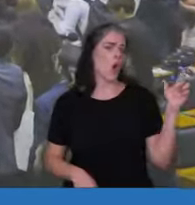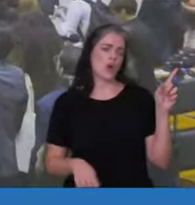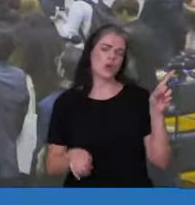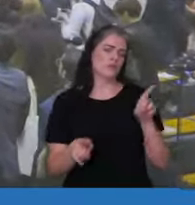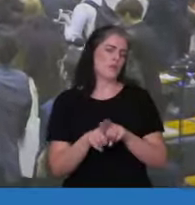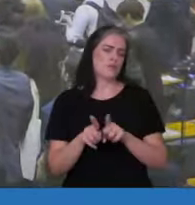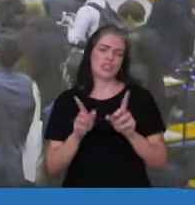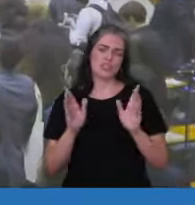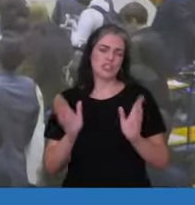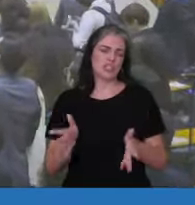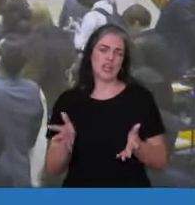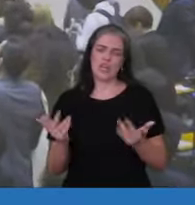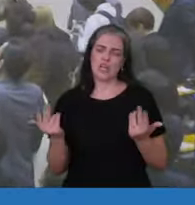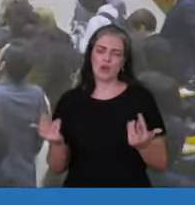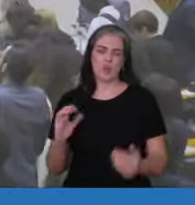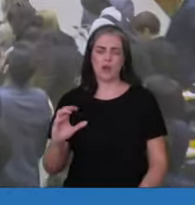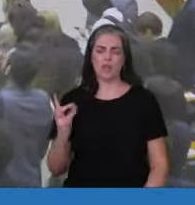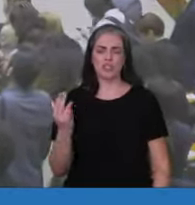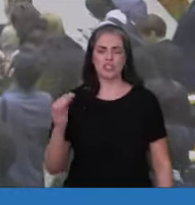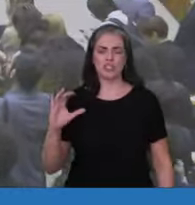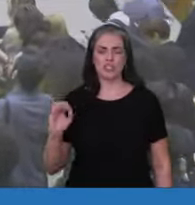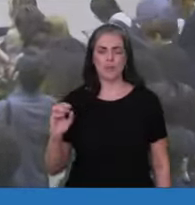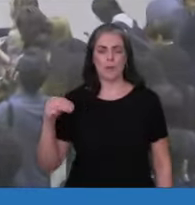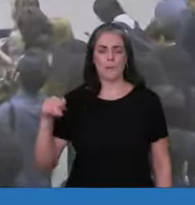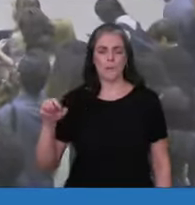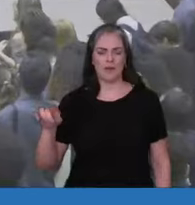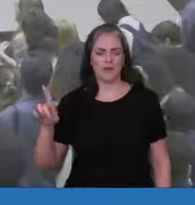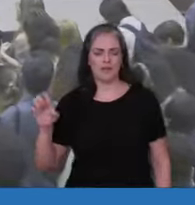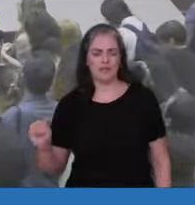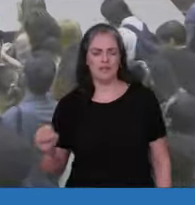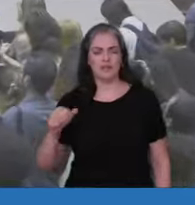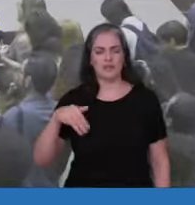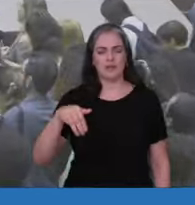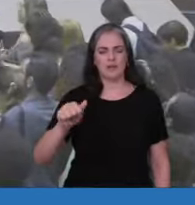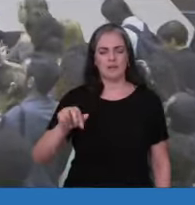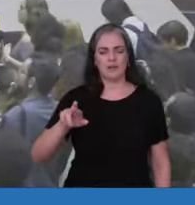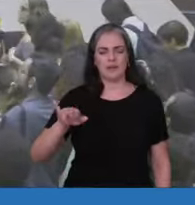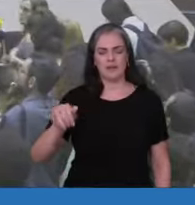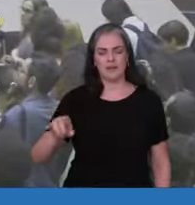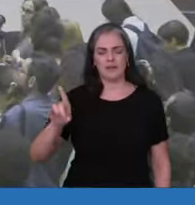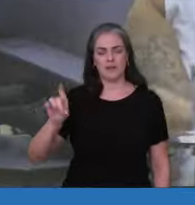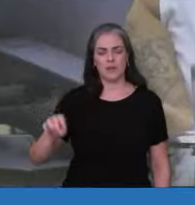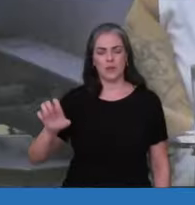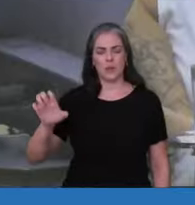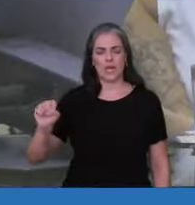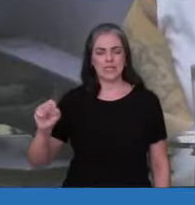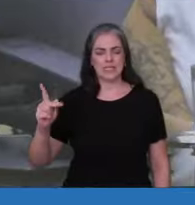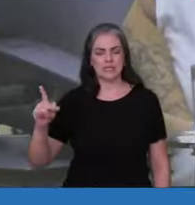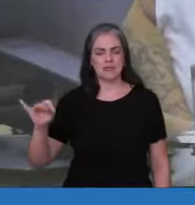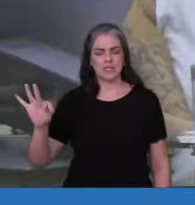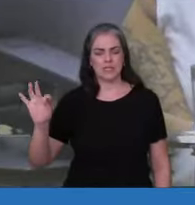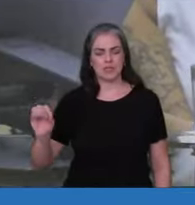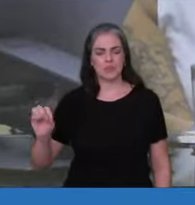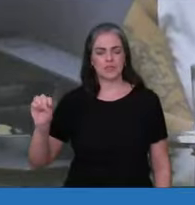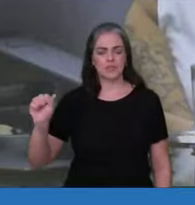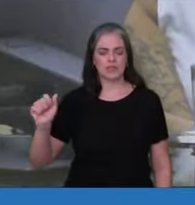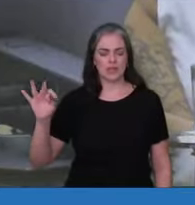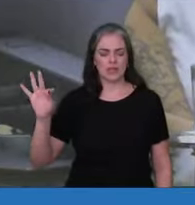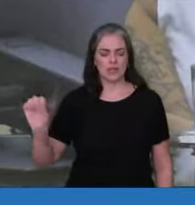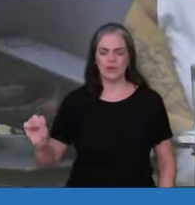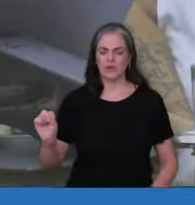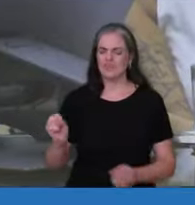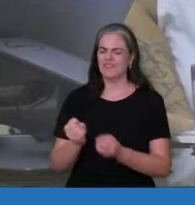humanos, Chico Mendes, Dorothy Stang, Maria do Espírito Santo e tantos e tantas lutadoras do